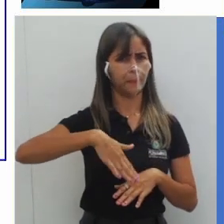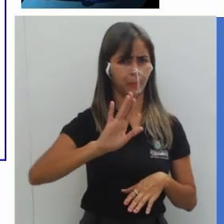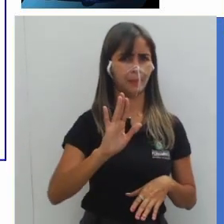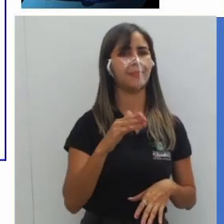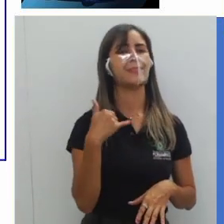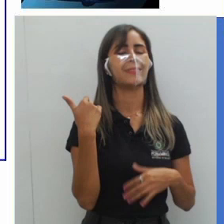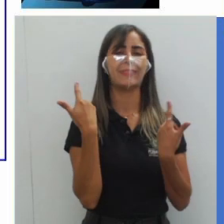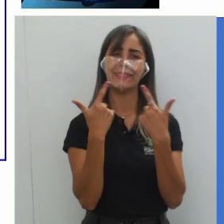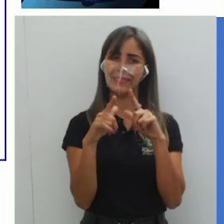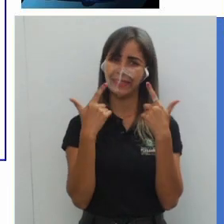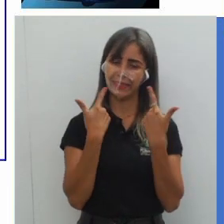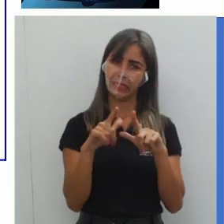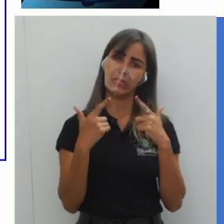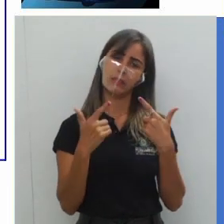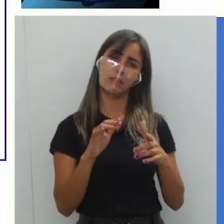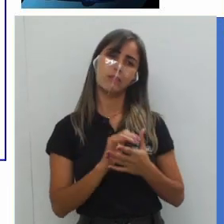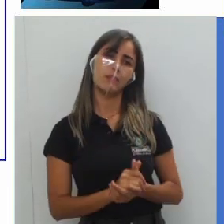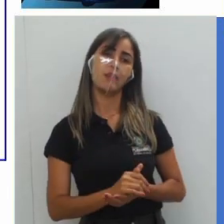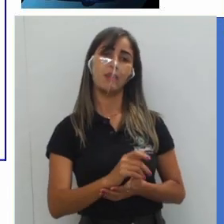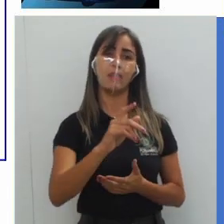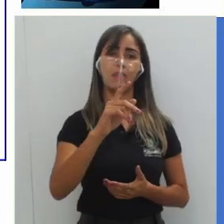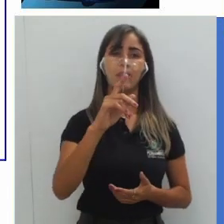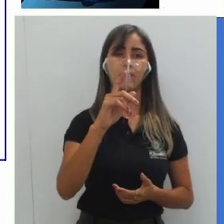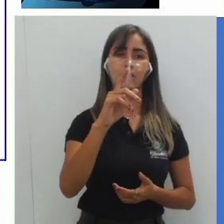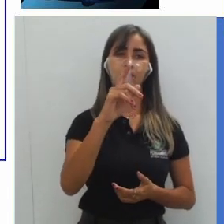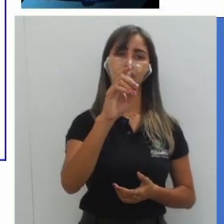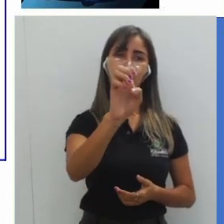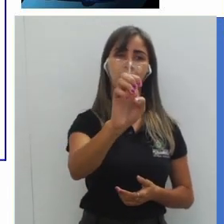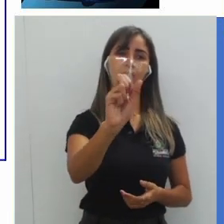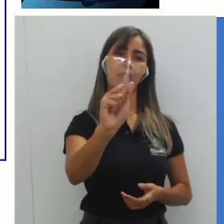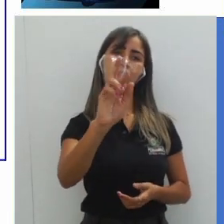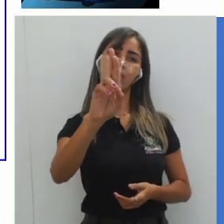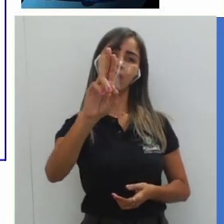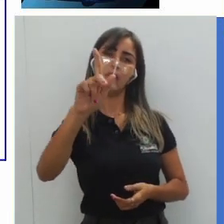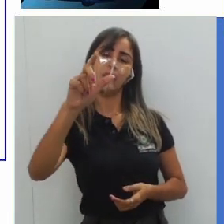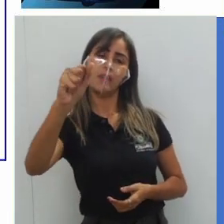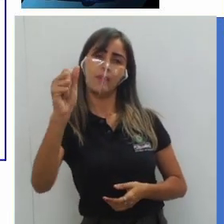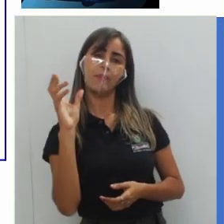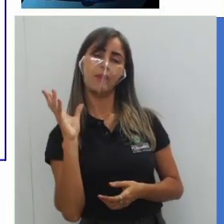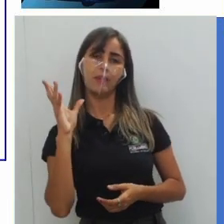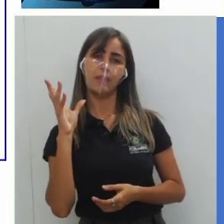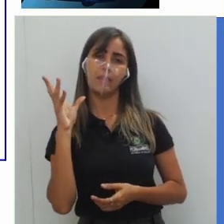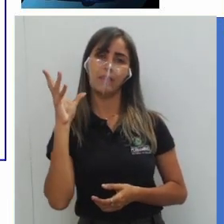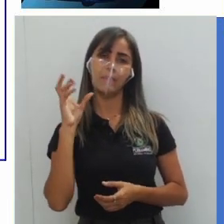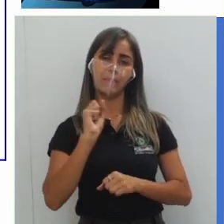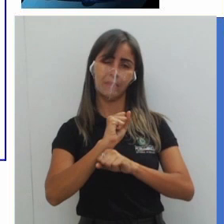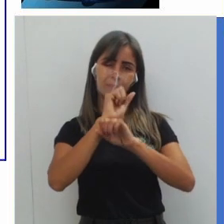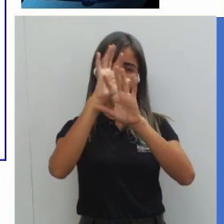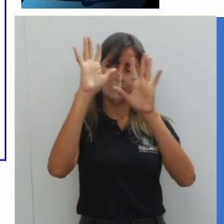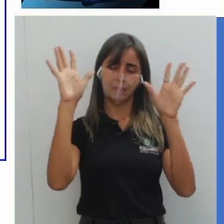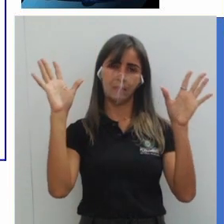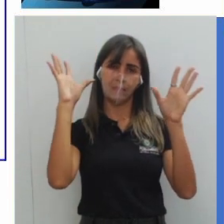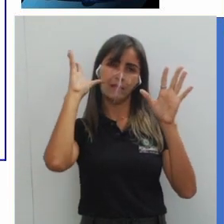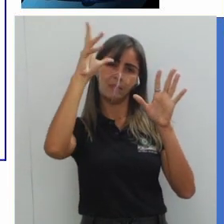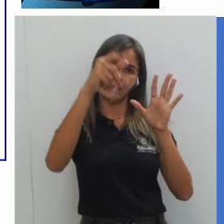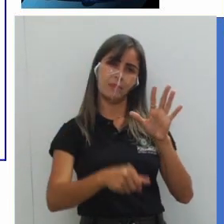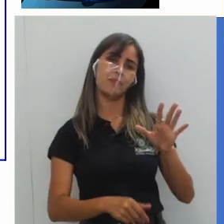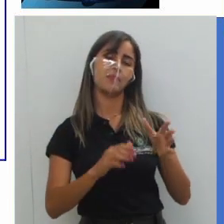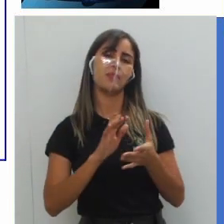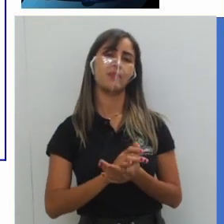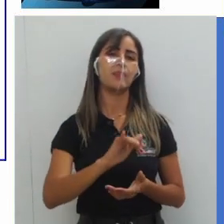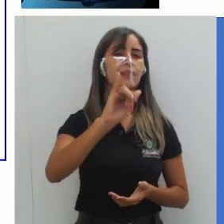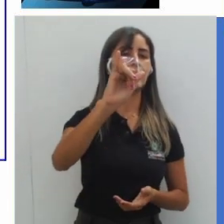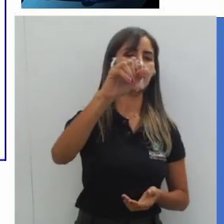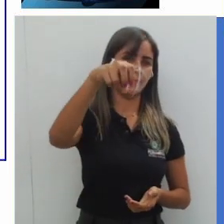bem mais divertido. E early fica earliest, bem mais cedo. No interesting, a gente